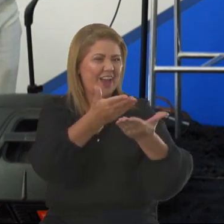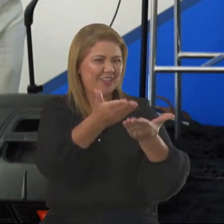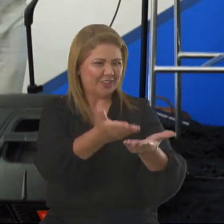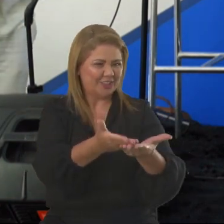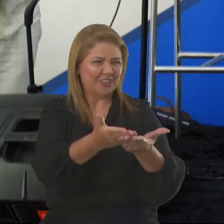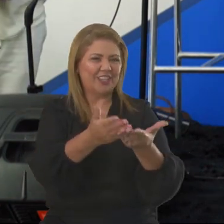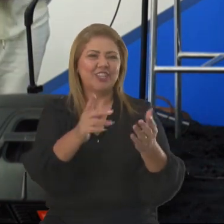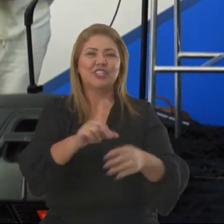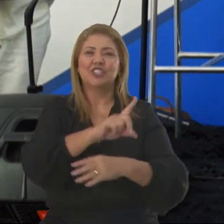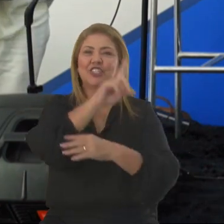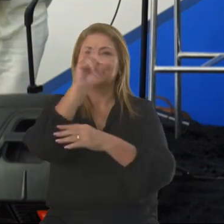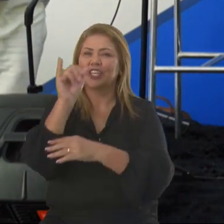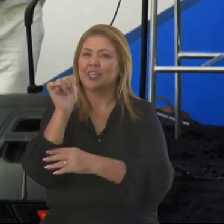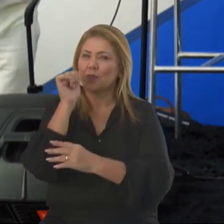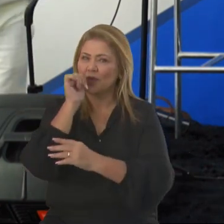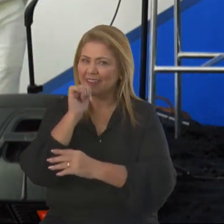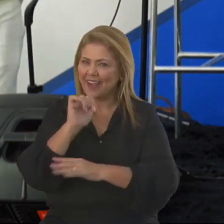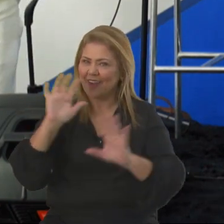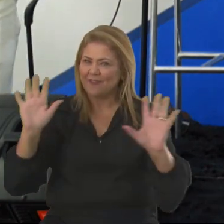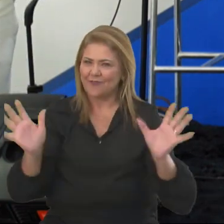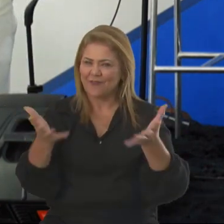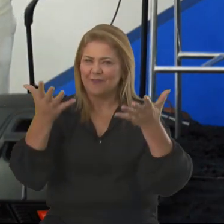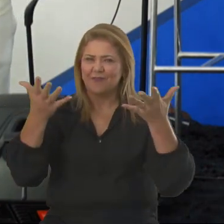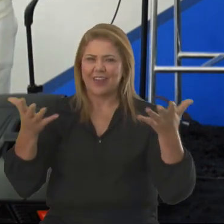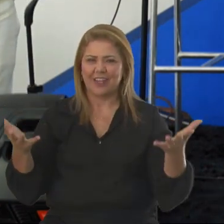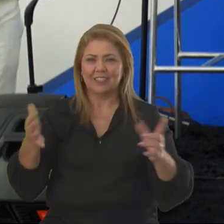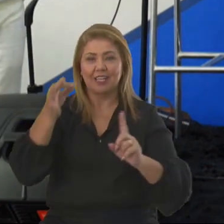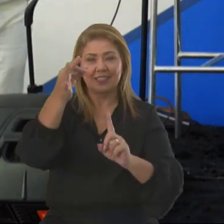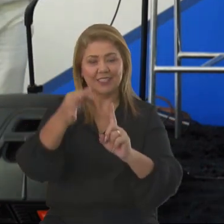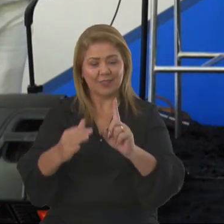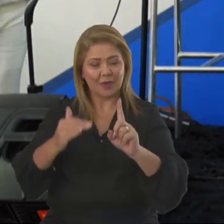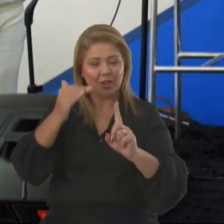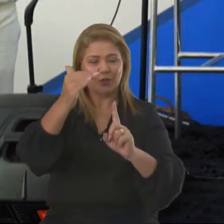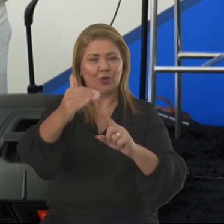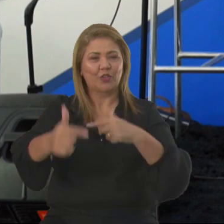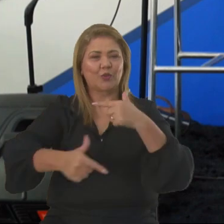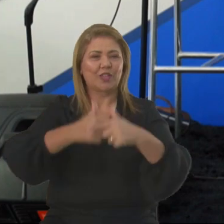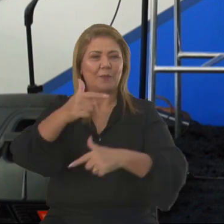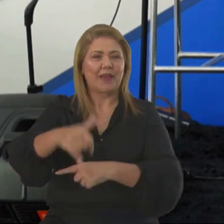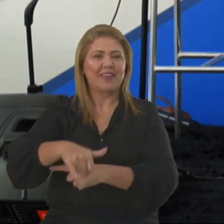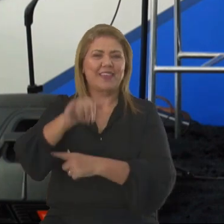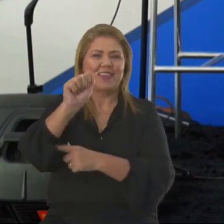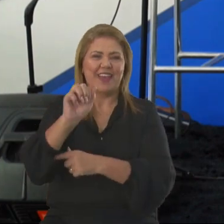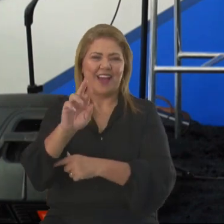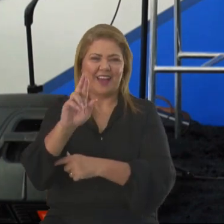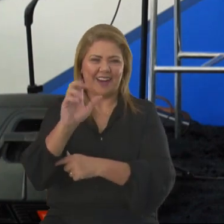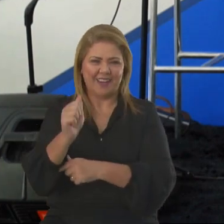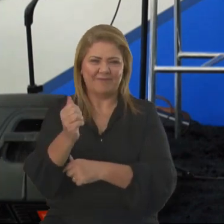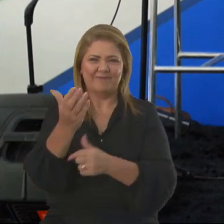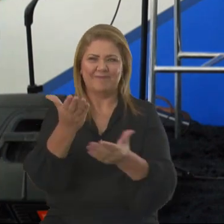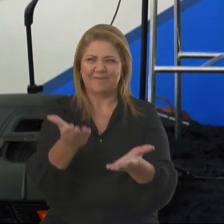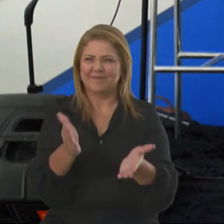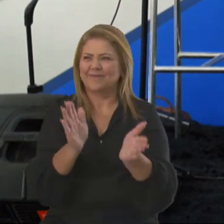Dia Internacional da Mulher, a desembargadora do trabalho Yara Teixeira Rios.